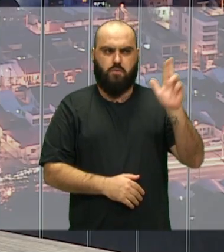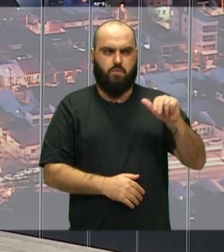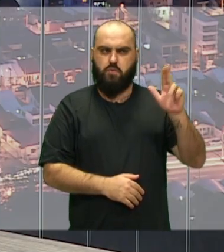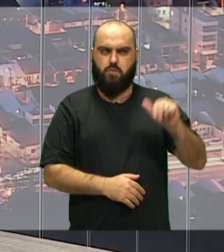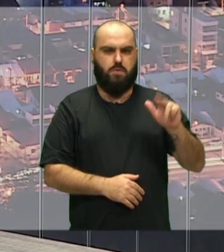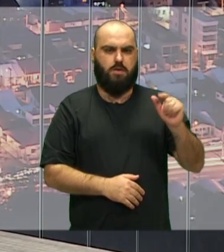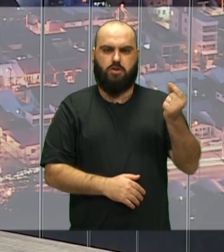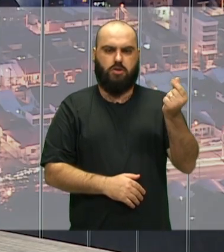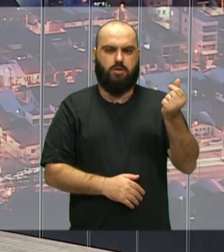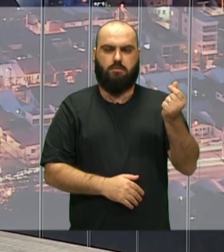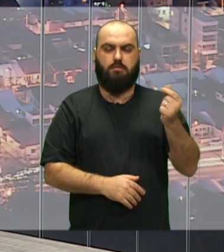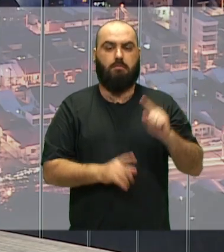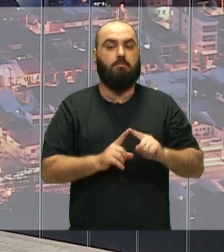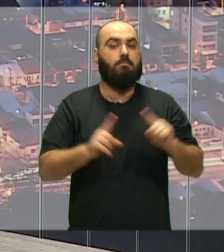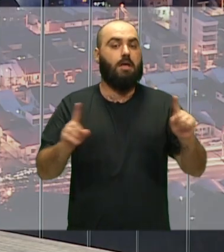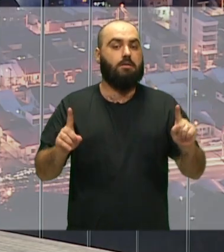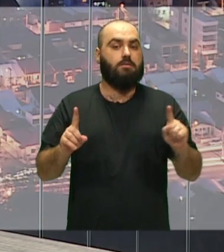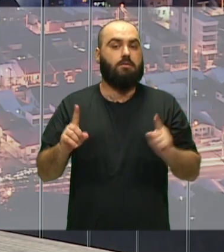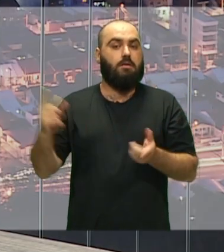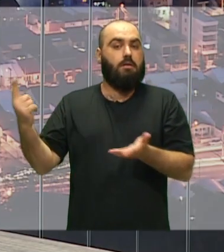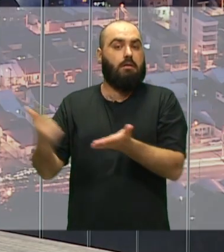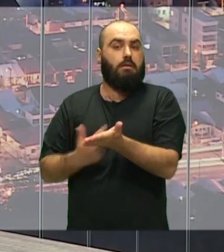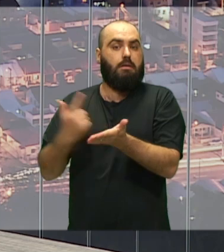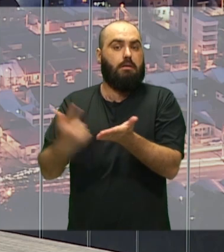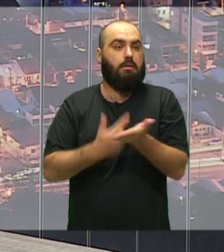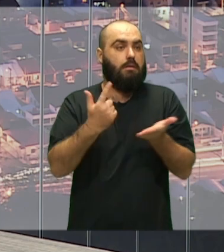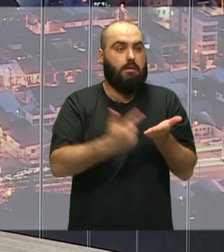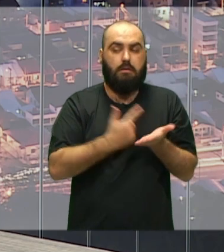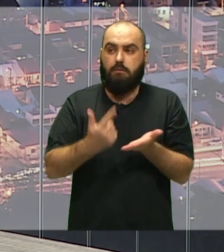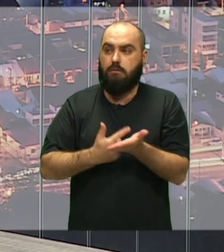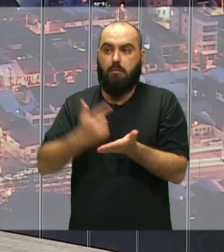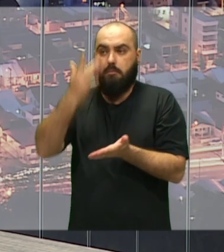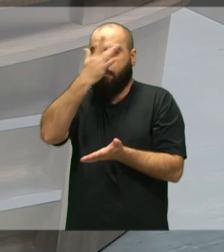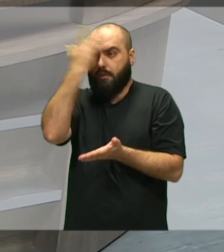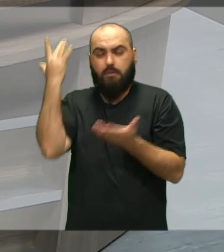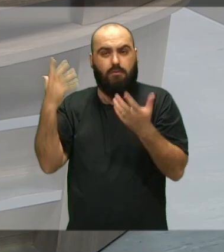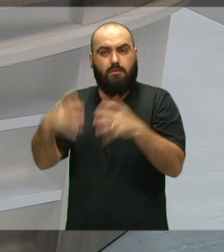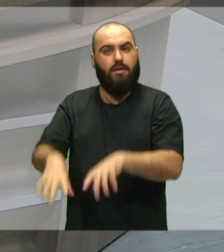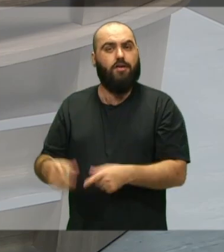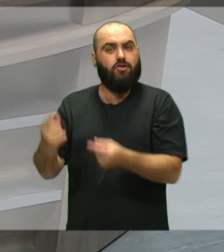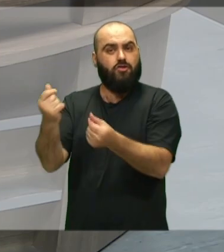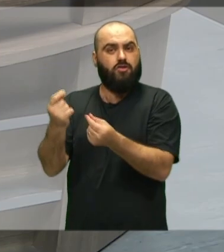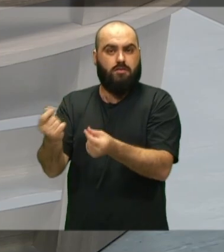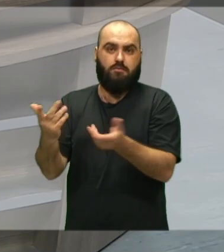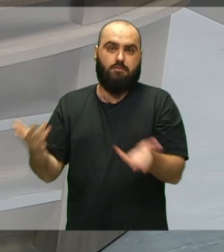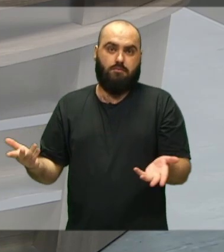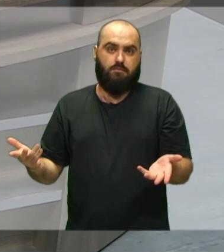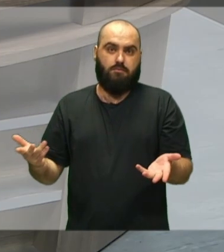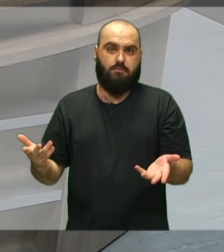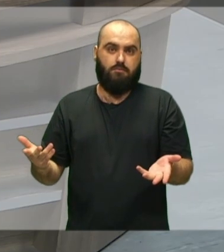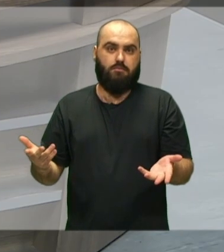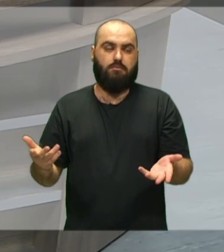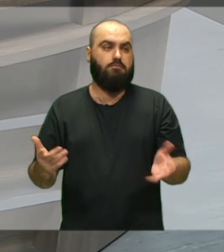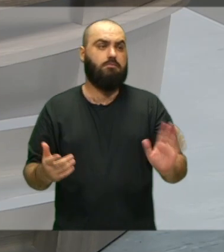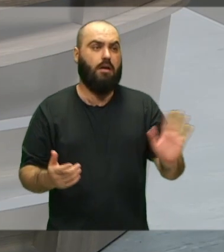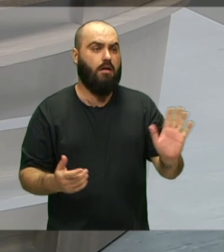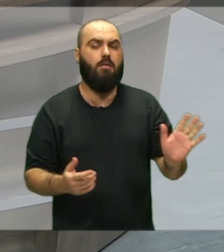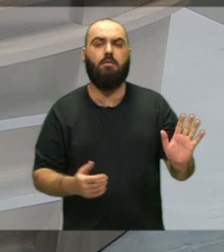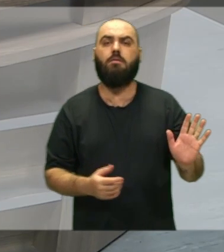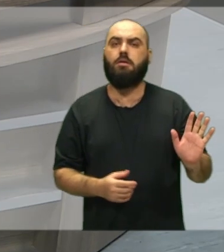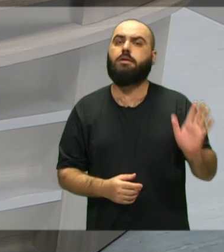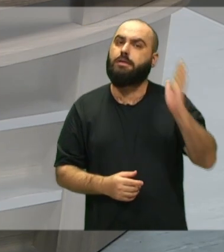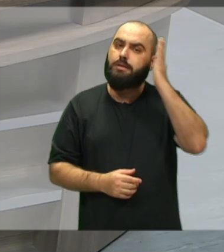para ganhar dinheiro. Mas a maior parte dos livros as pessoas não fazem para ganhar dinheiro. Pelo menos não o autor. Não o autor. A gente